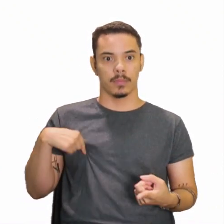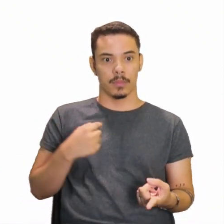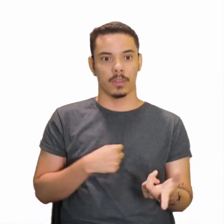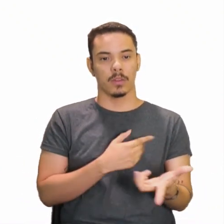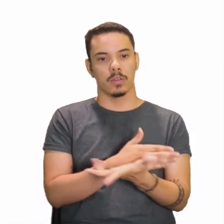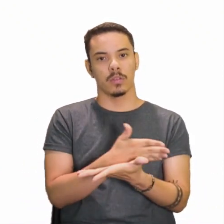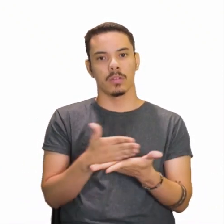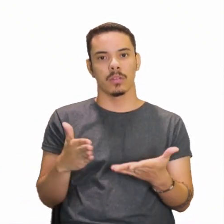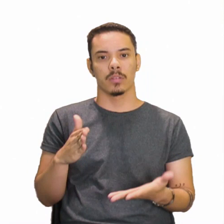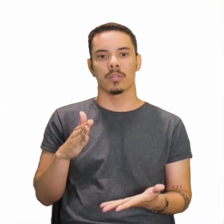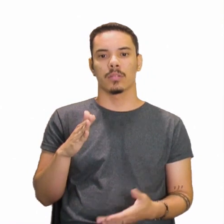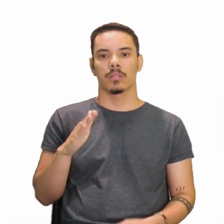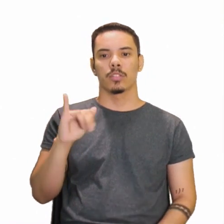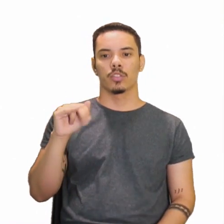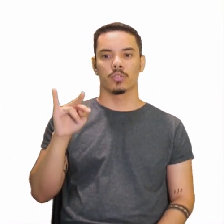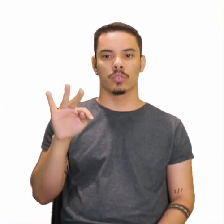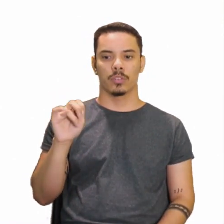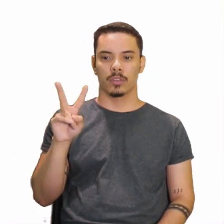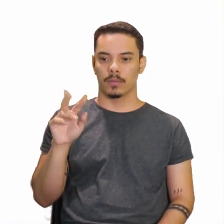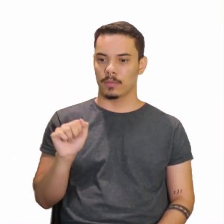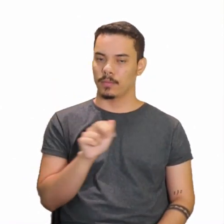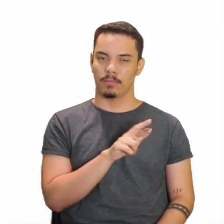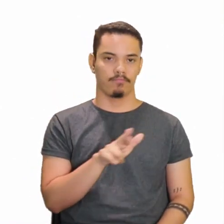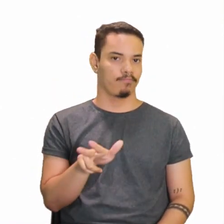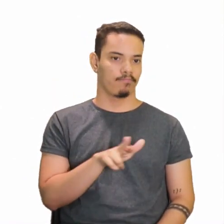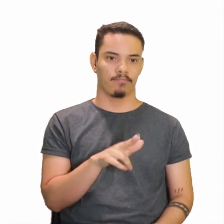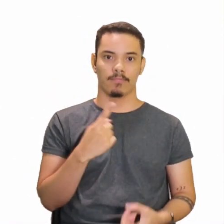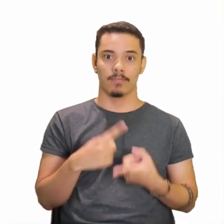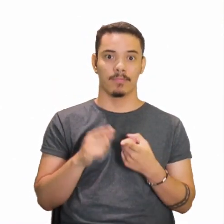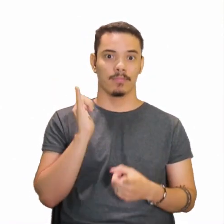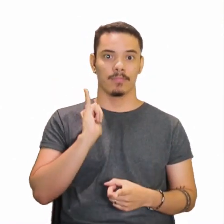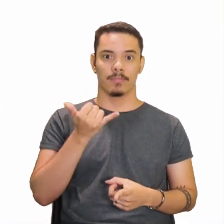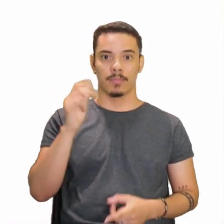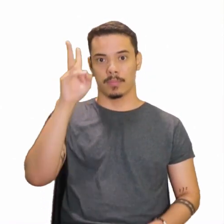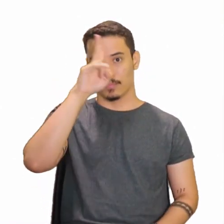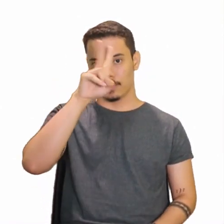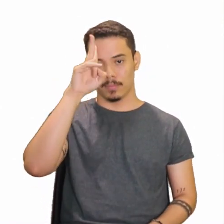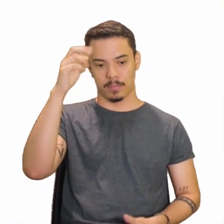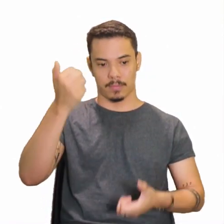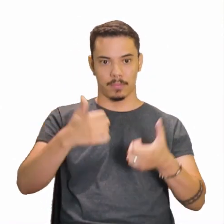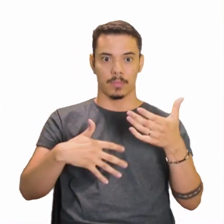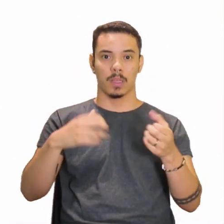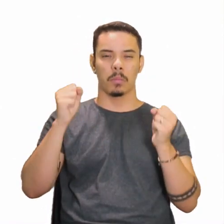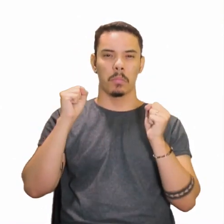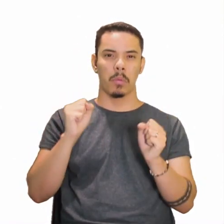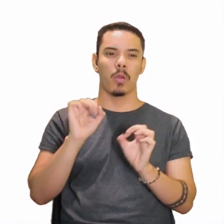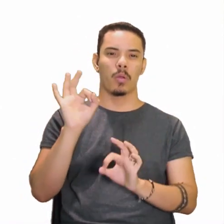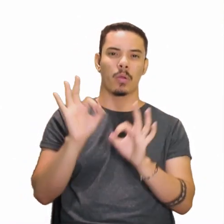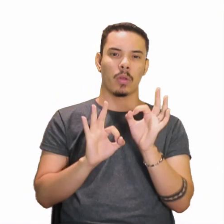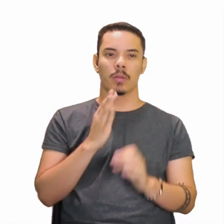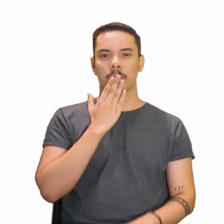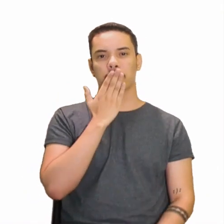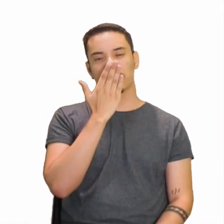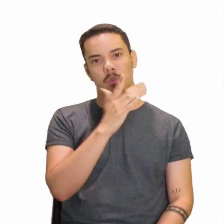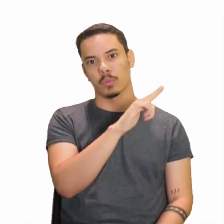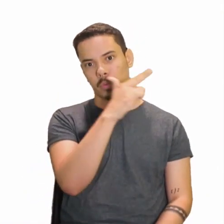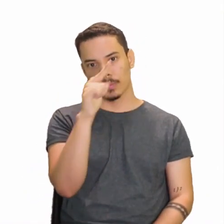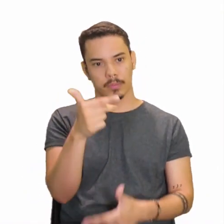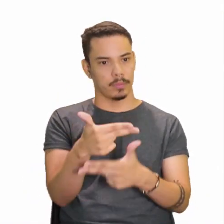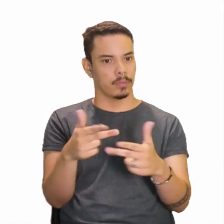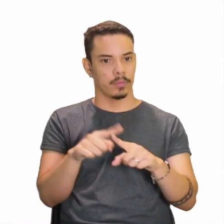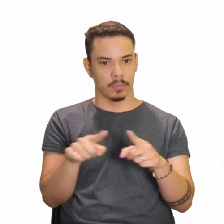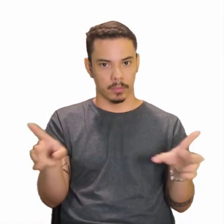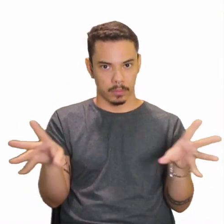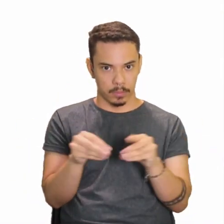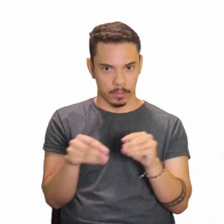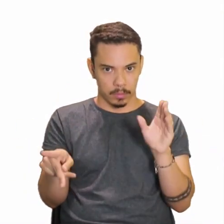produção injuntiva? Não, ali nós vamos contar uma história, pode até ter uma ordem ali, um pedido, né? Mas não só